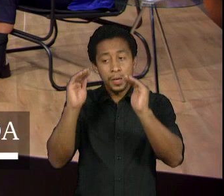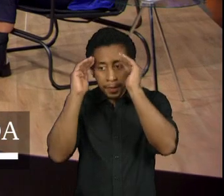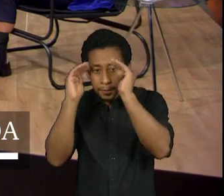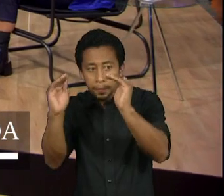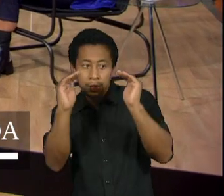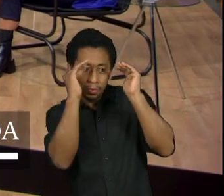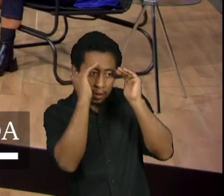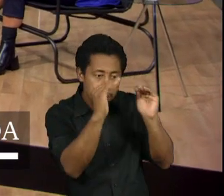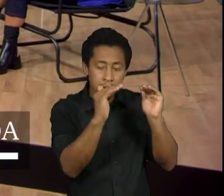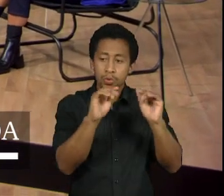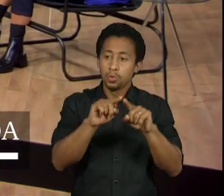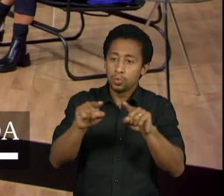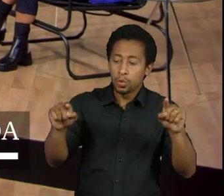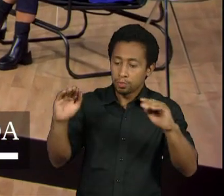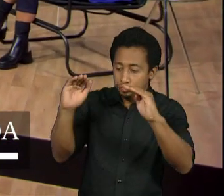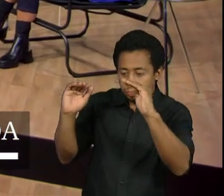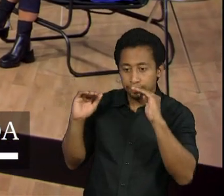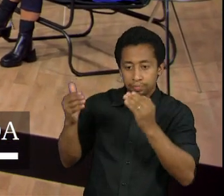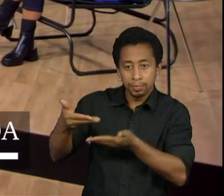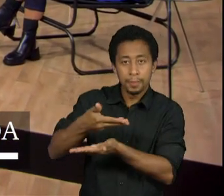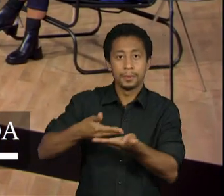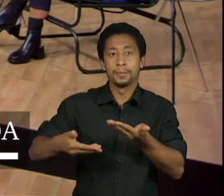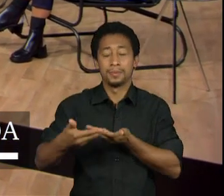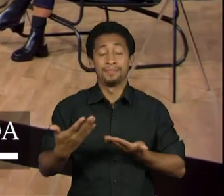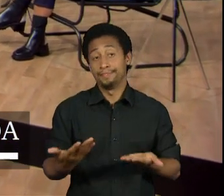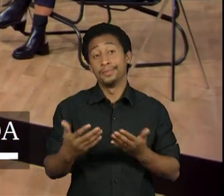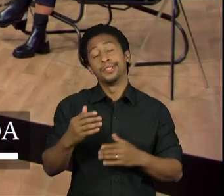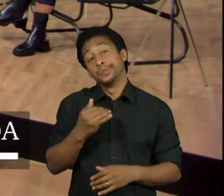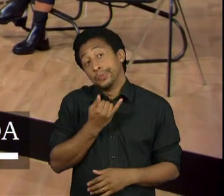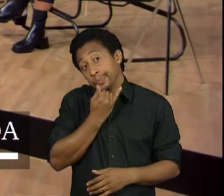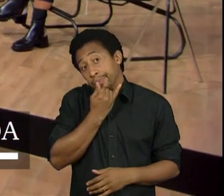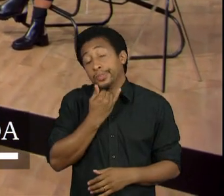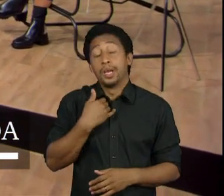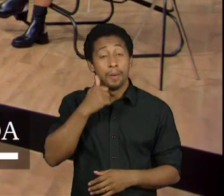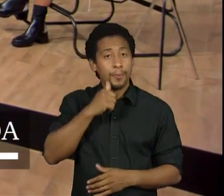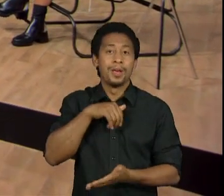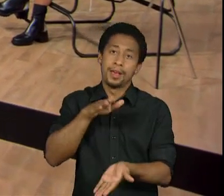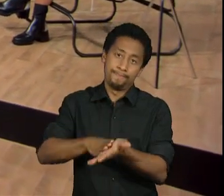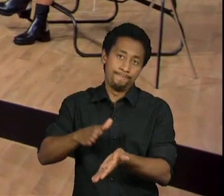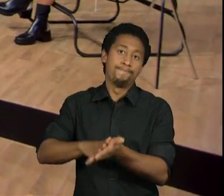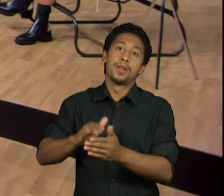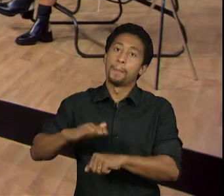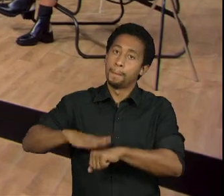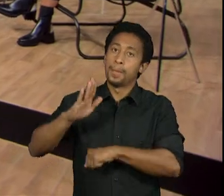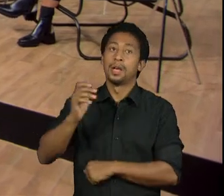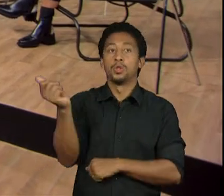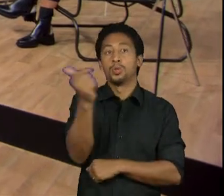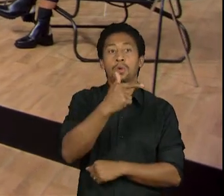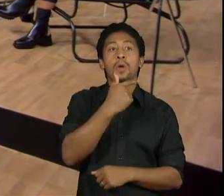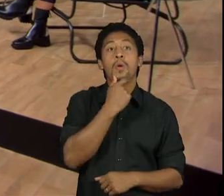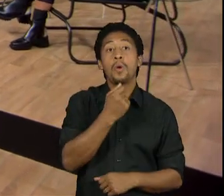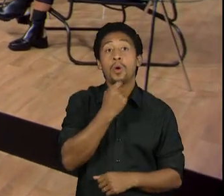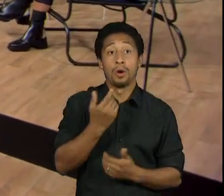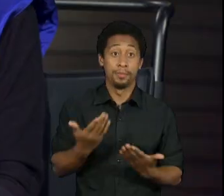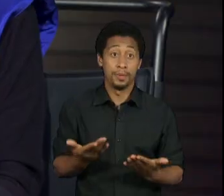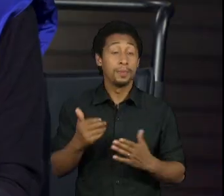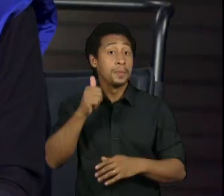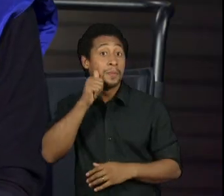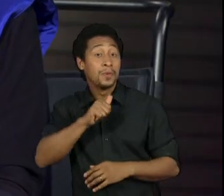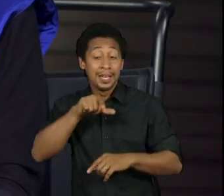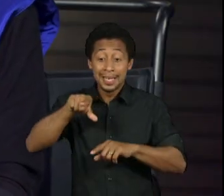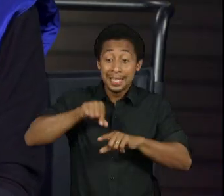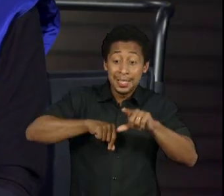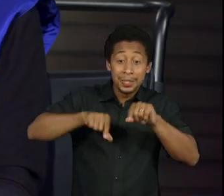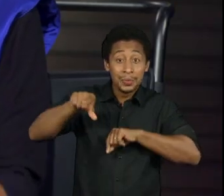Como falaram aí, geralmente as mulheres são mais cobradas do que os homens na sua aparência, né? Mas, no entanto, a hora que ela escolhe uma